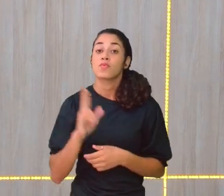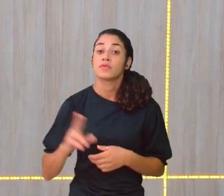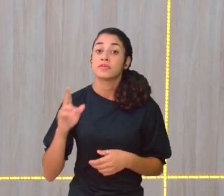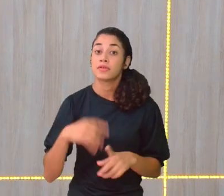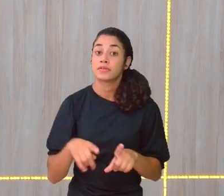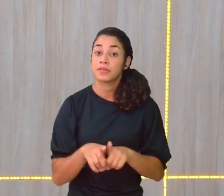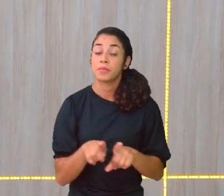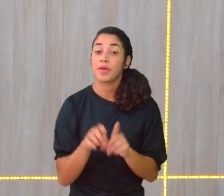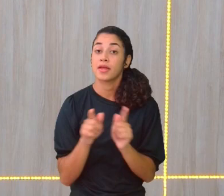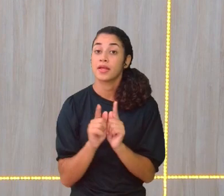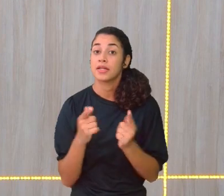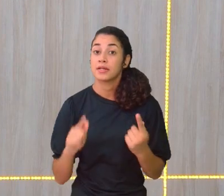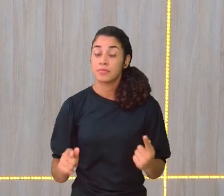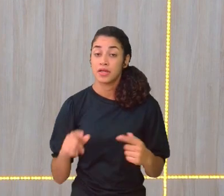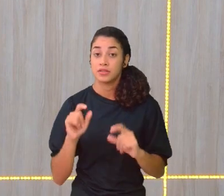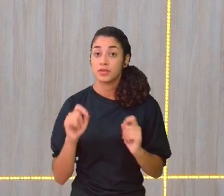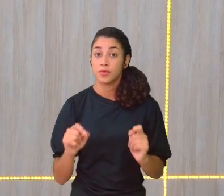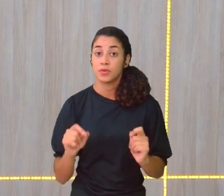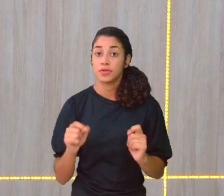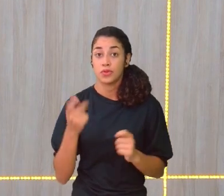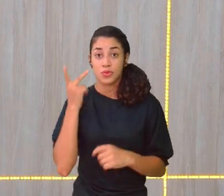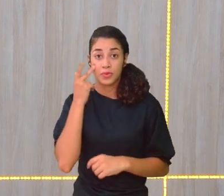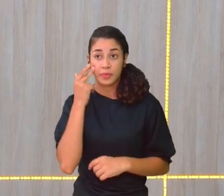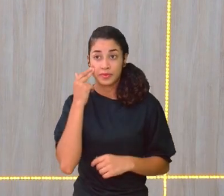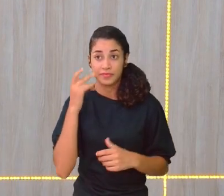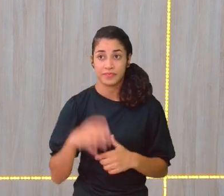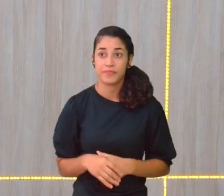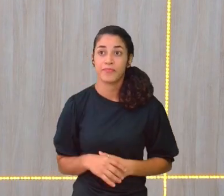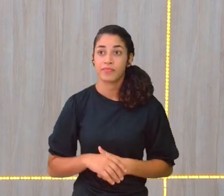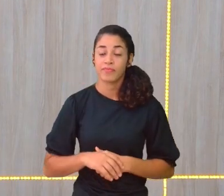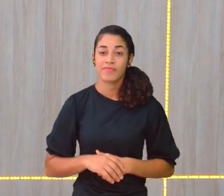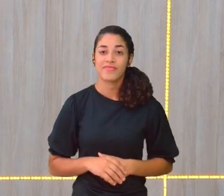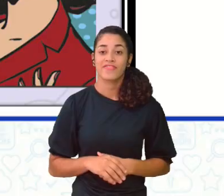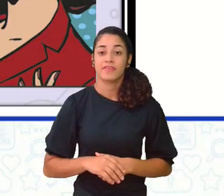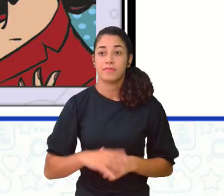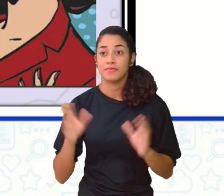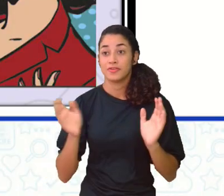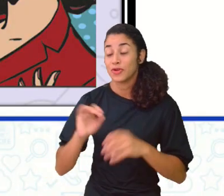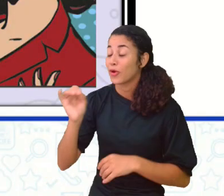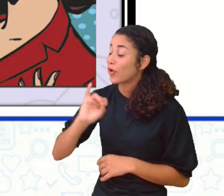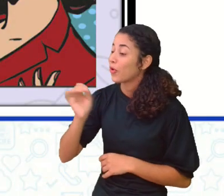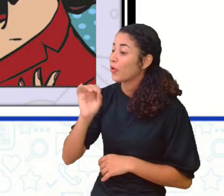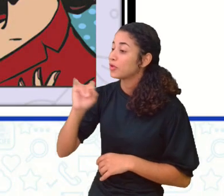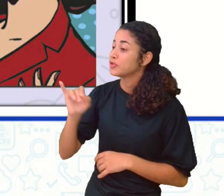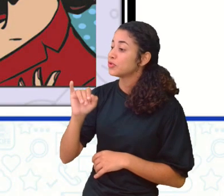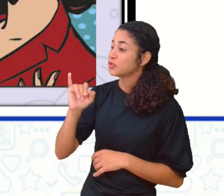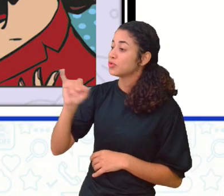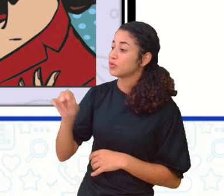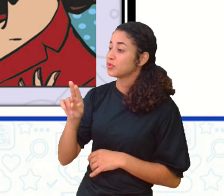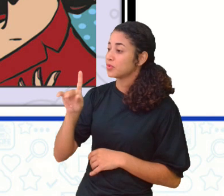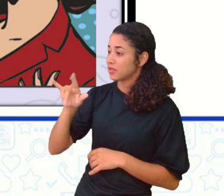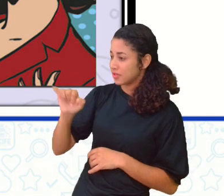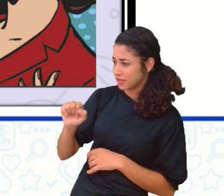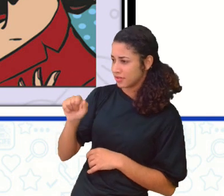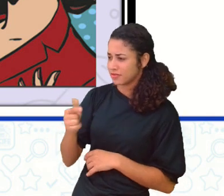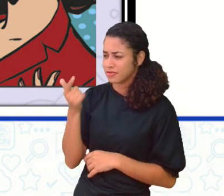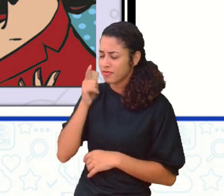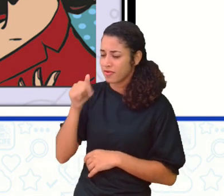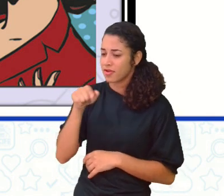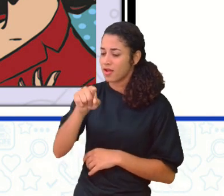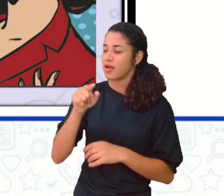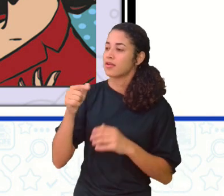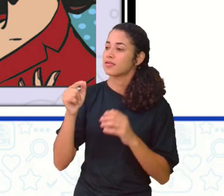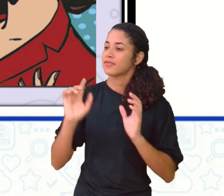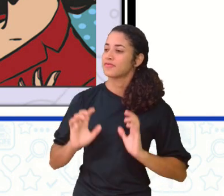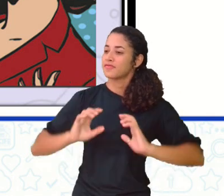da gramática normativa. E aí uma diz para a outra, não é? Oi, Júlia, você foi à festa da